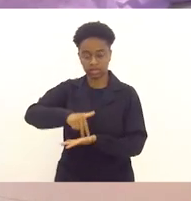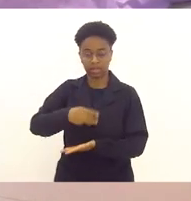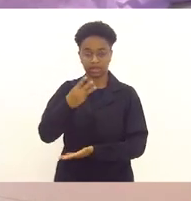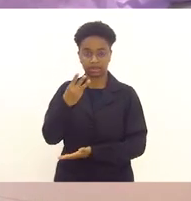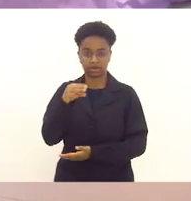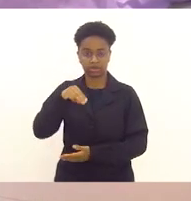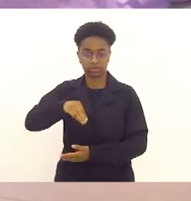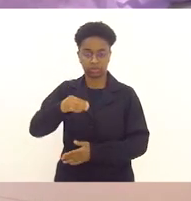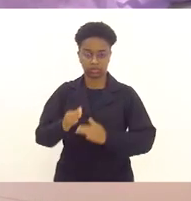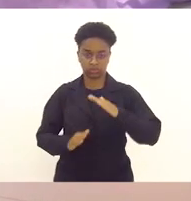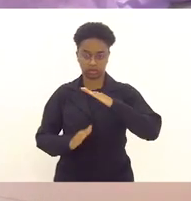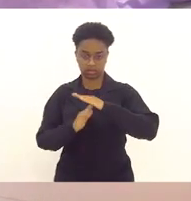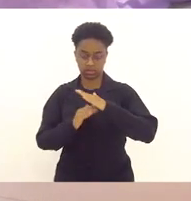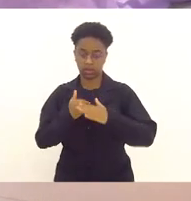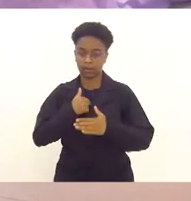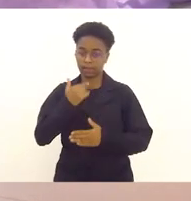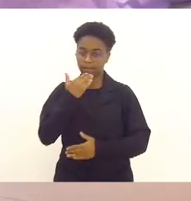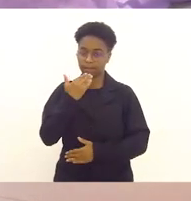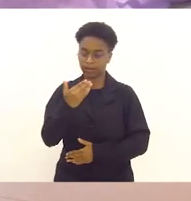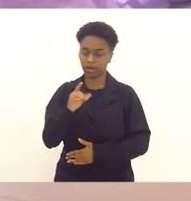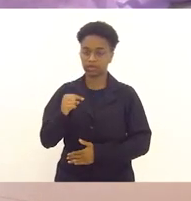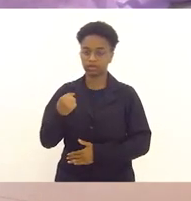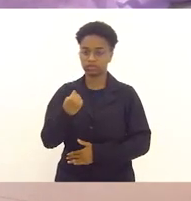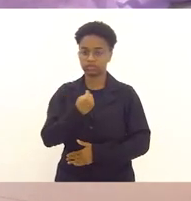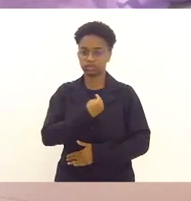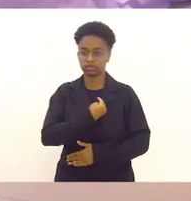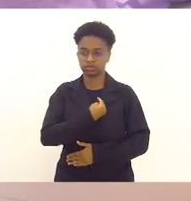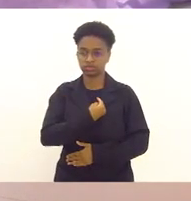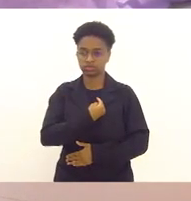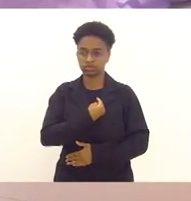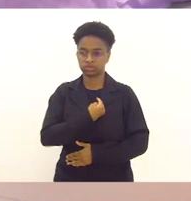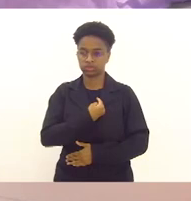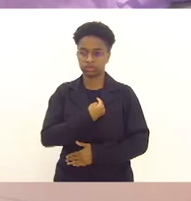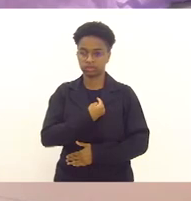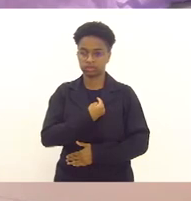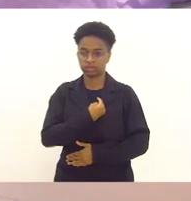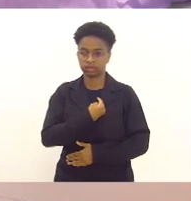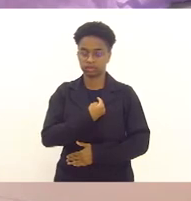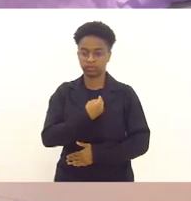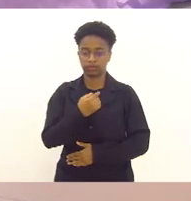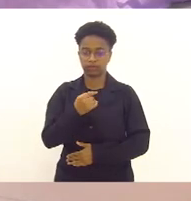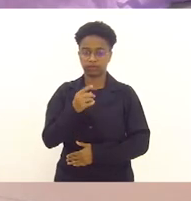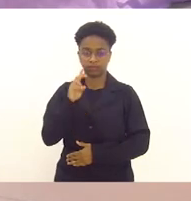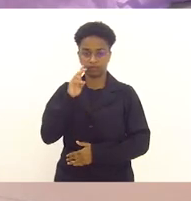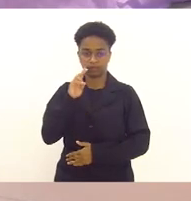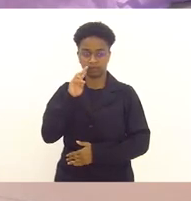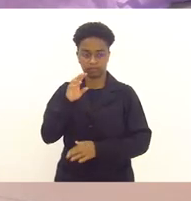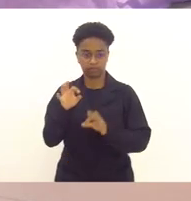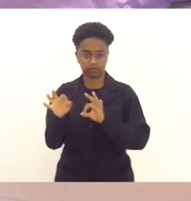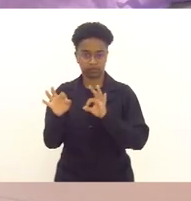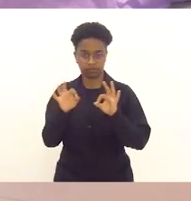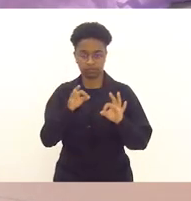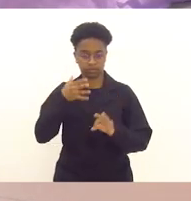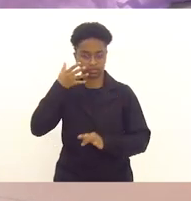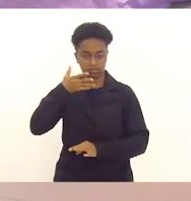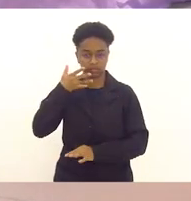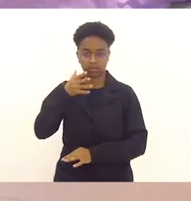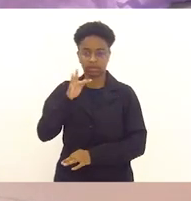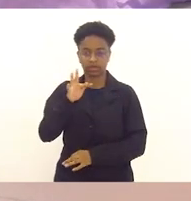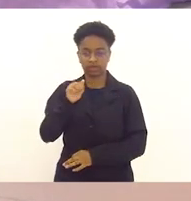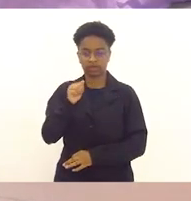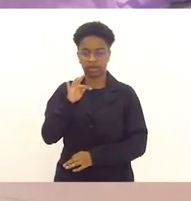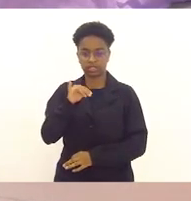e aí Peço para que a gente possa ouvir aqui a senhora Fátima cidade do movimento de mulheres